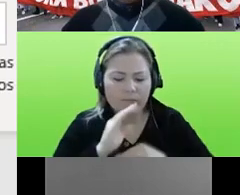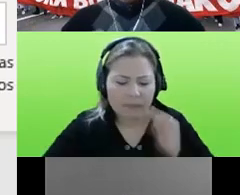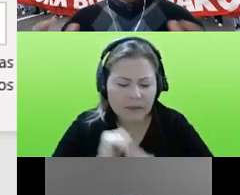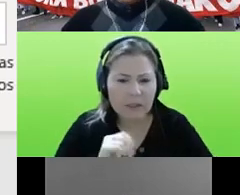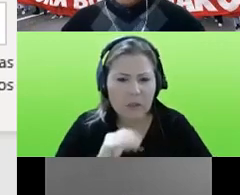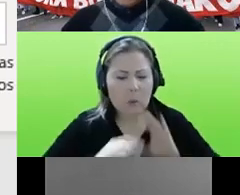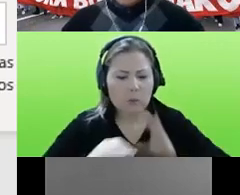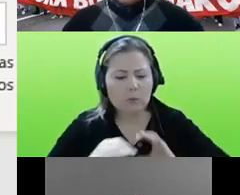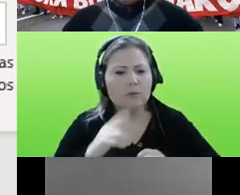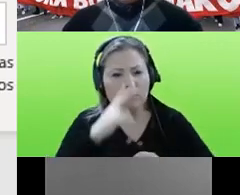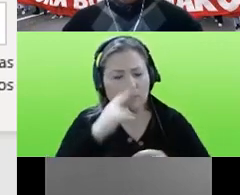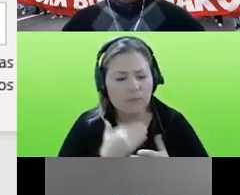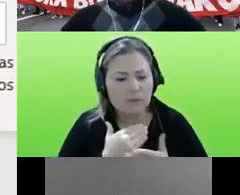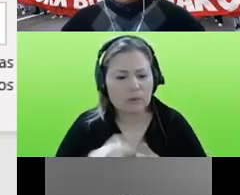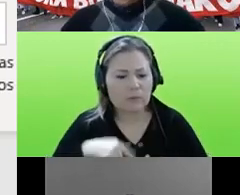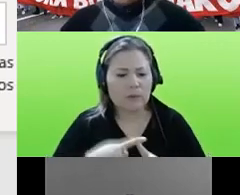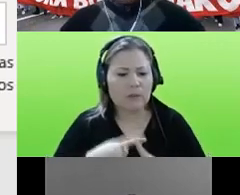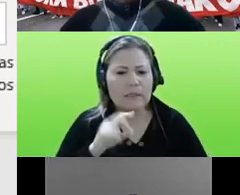dimensão intersubjetiva,